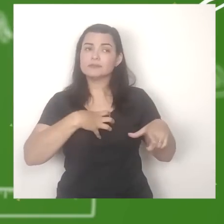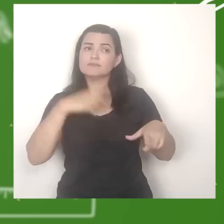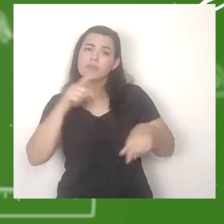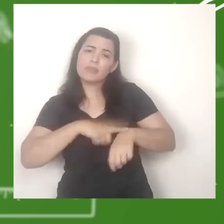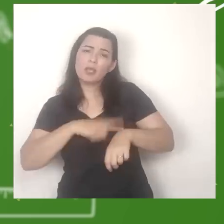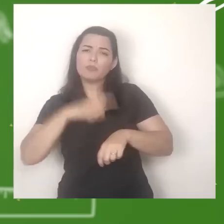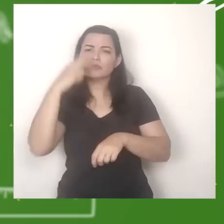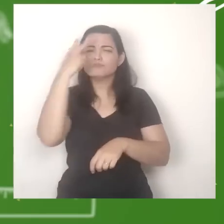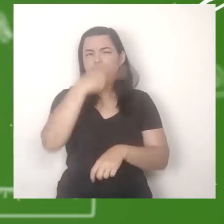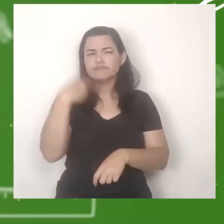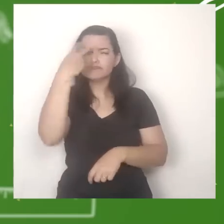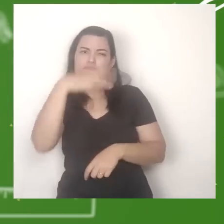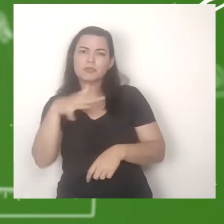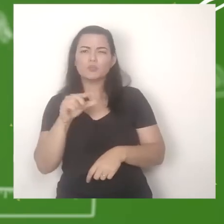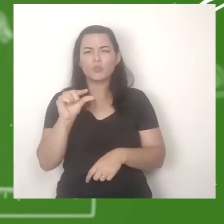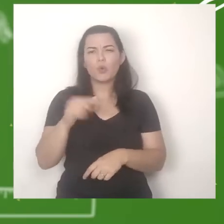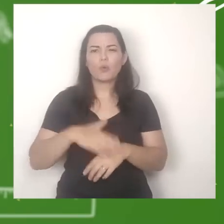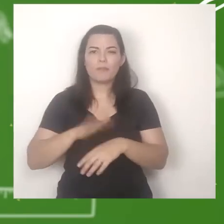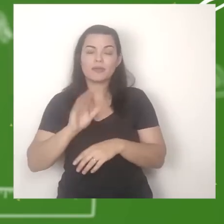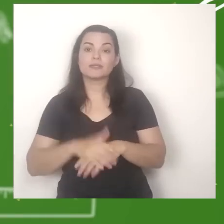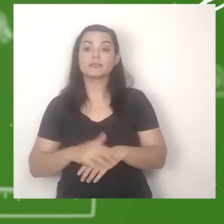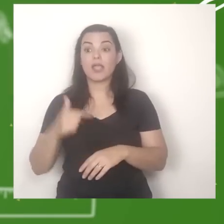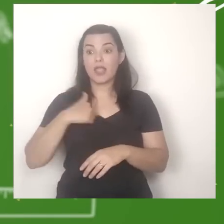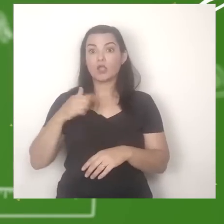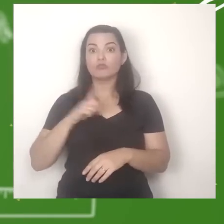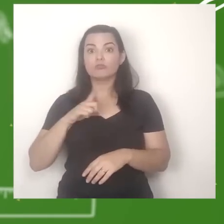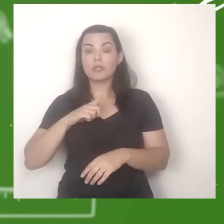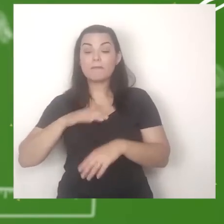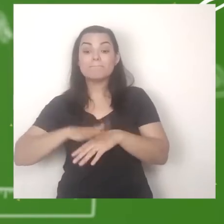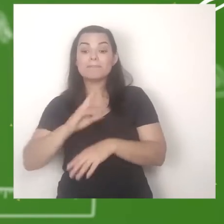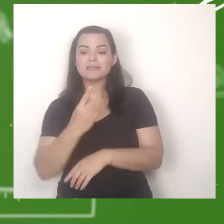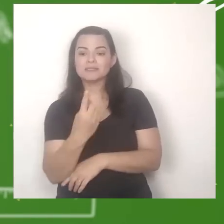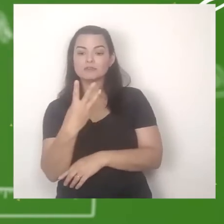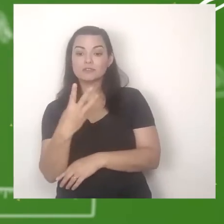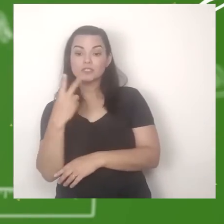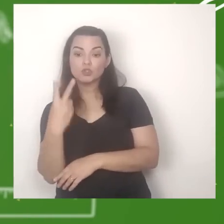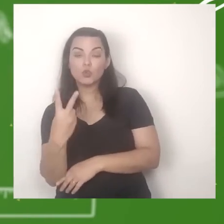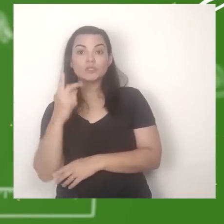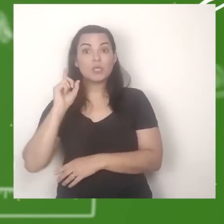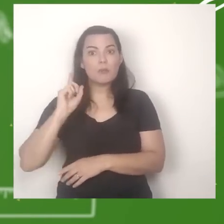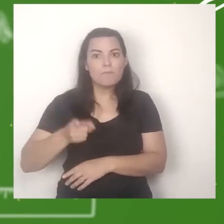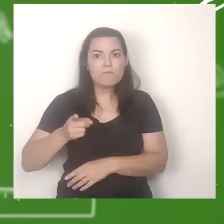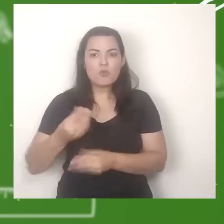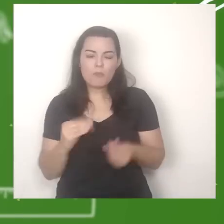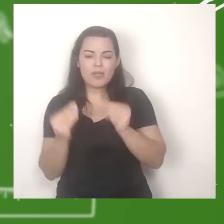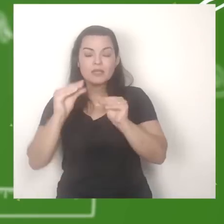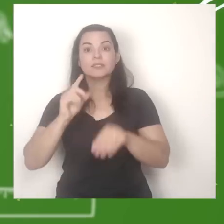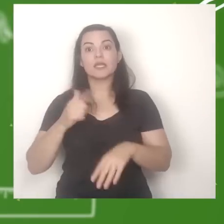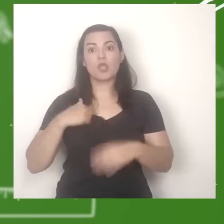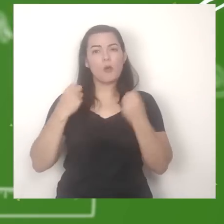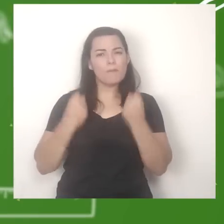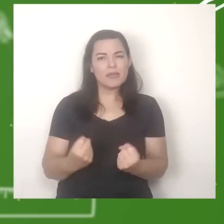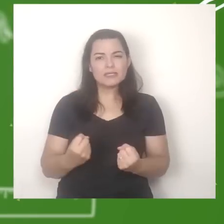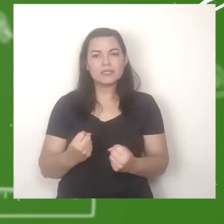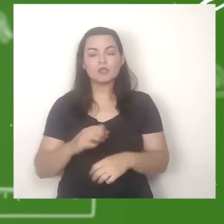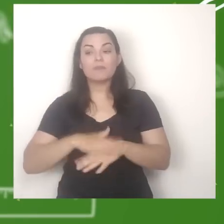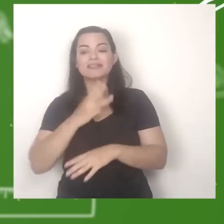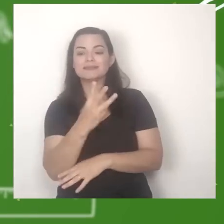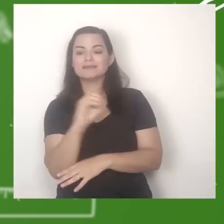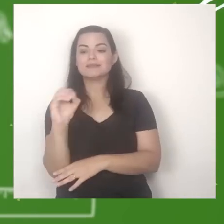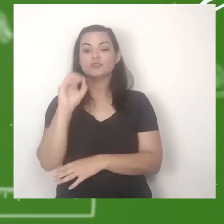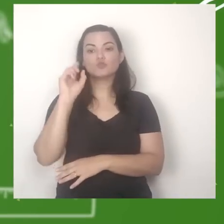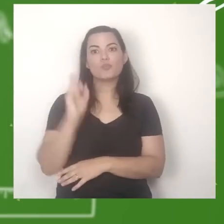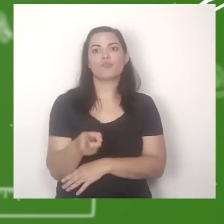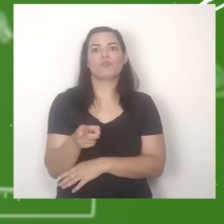horas. Eu sou fabricado com mais de 132 mil peças e peso mais de 300 mil